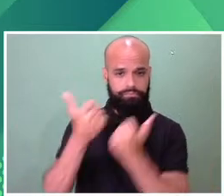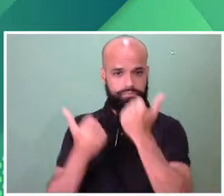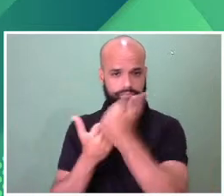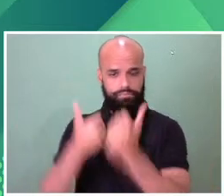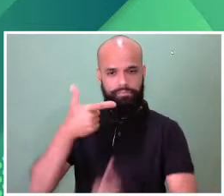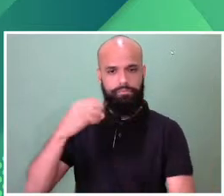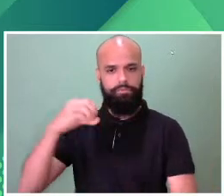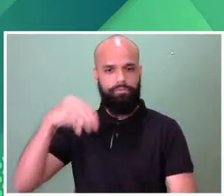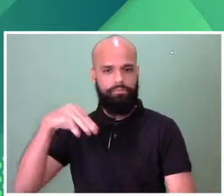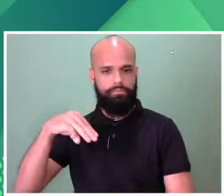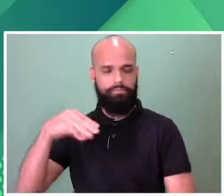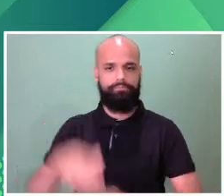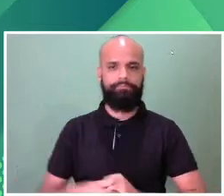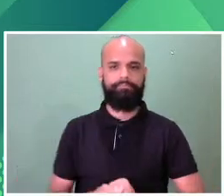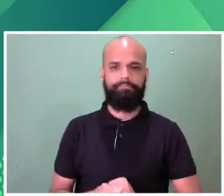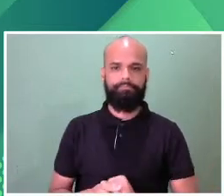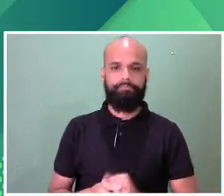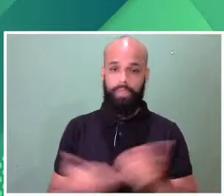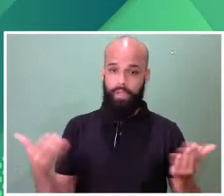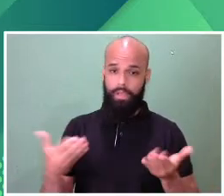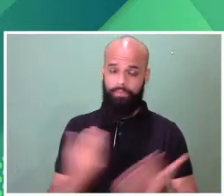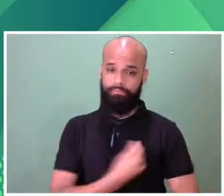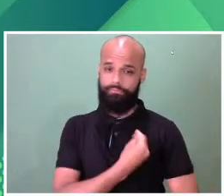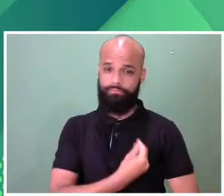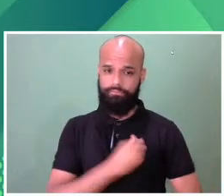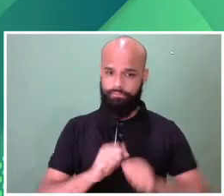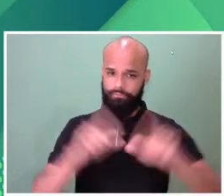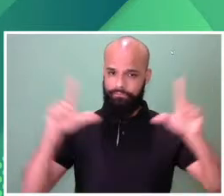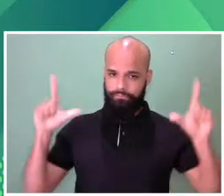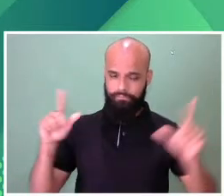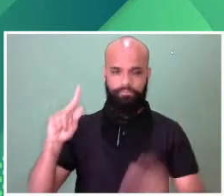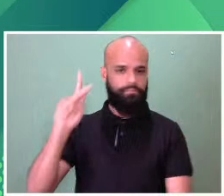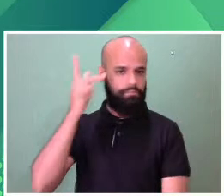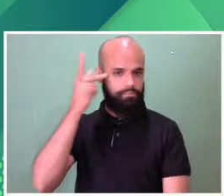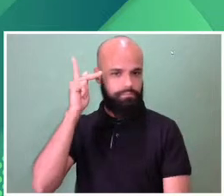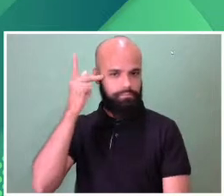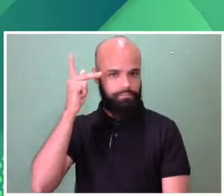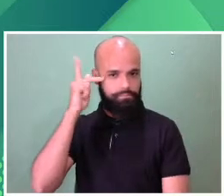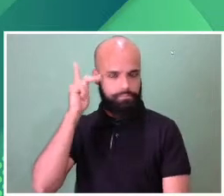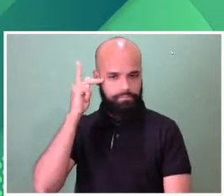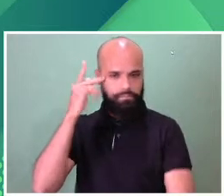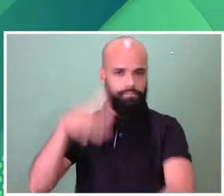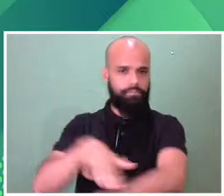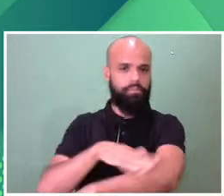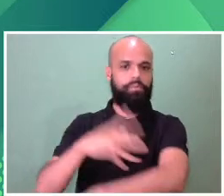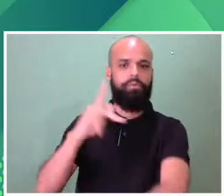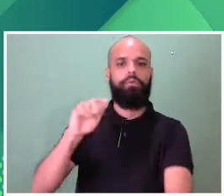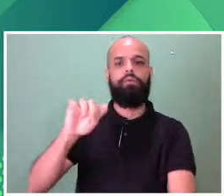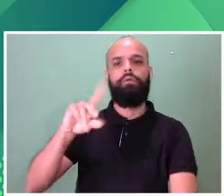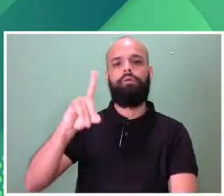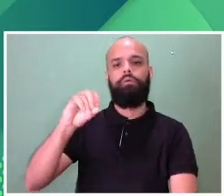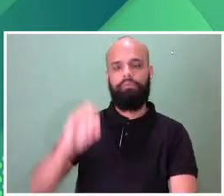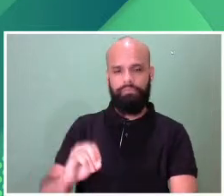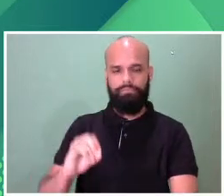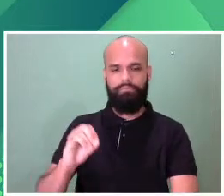20 minutos. Está conosco Everson Duarte, cor de pele parda, possui